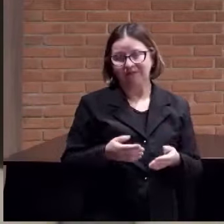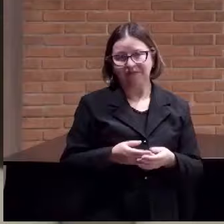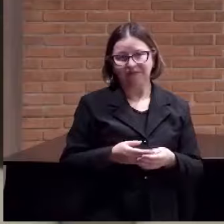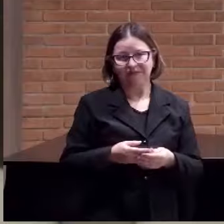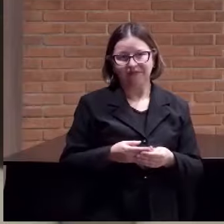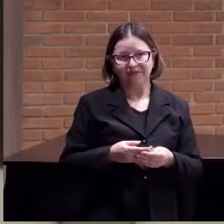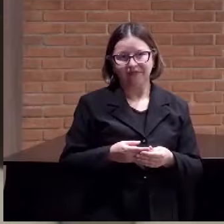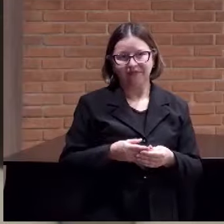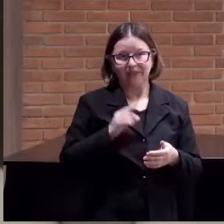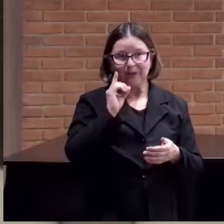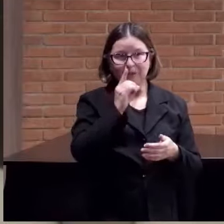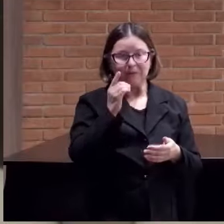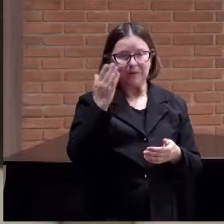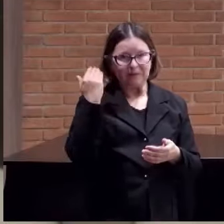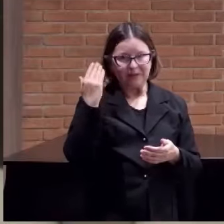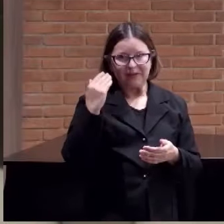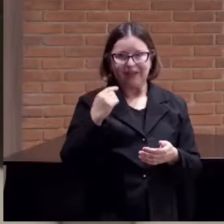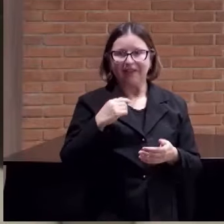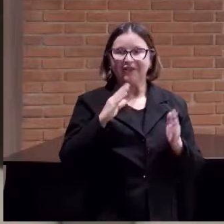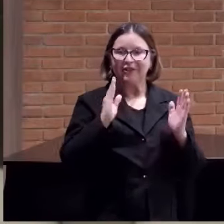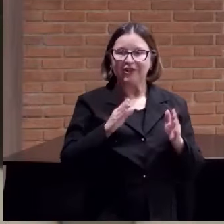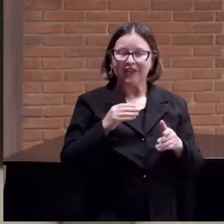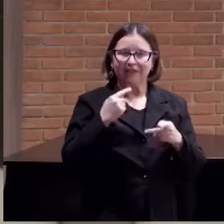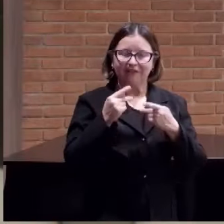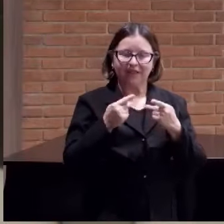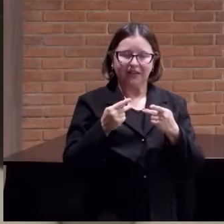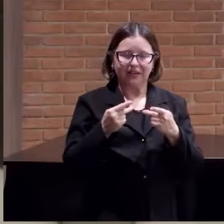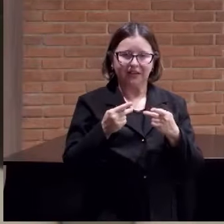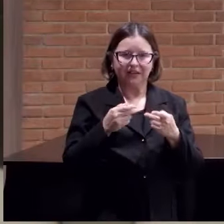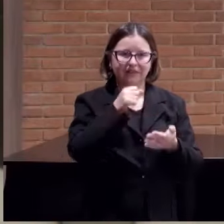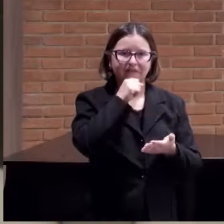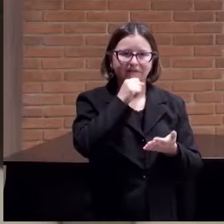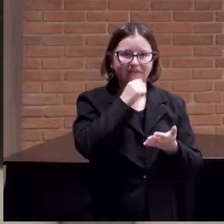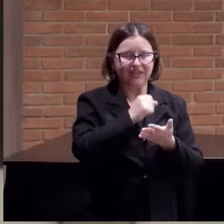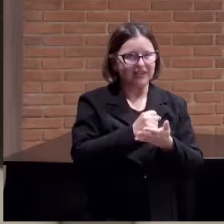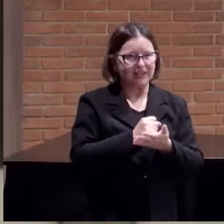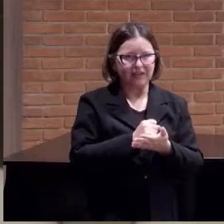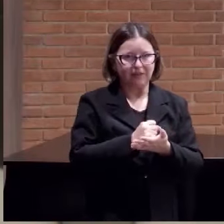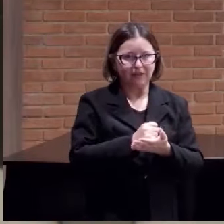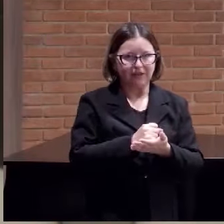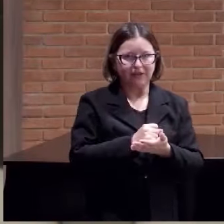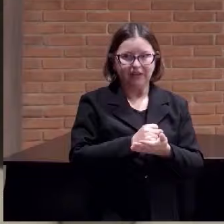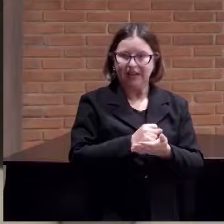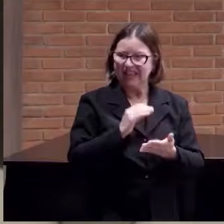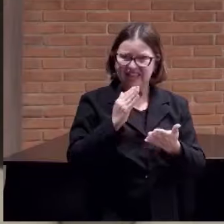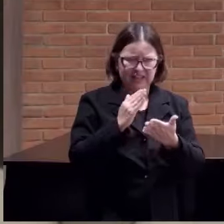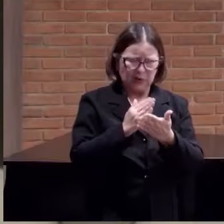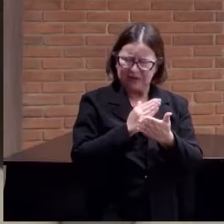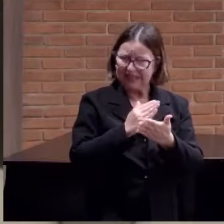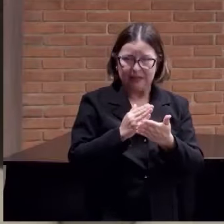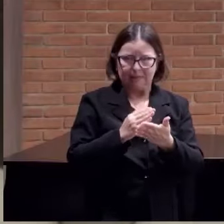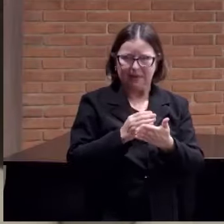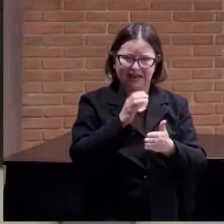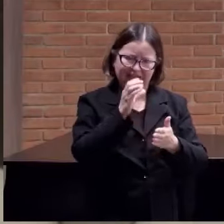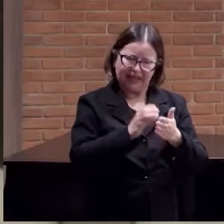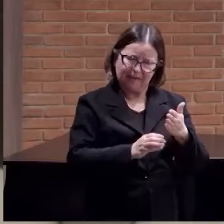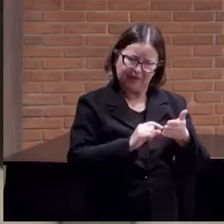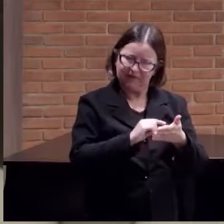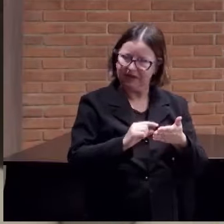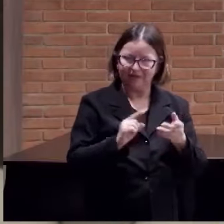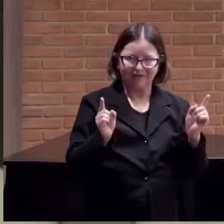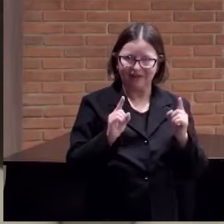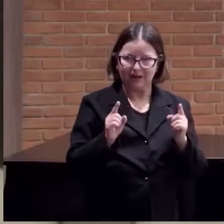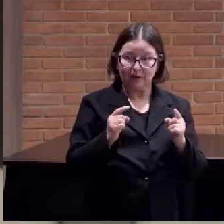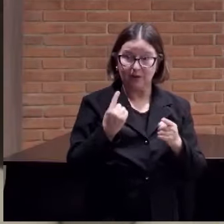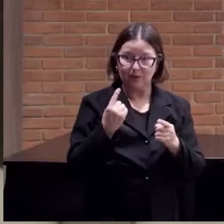Falei domingo passado que o Novo Testamento e o Velho Testamento não tinha capítulo nem versículo. Ele era